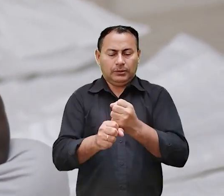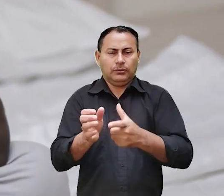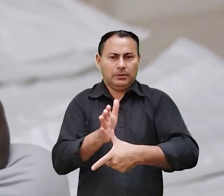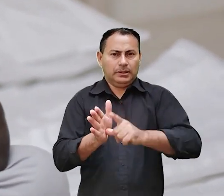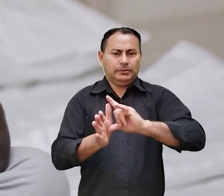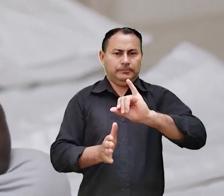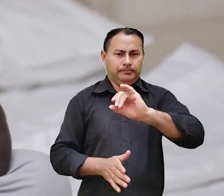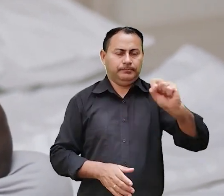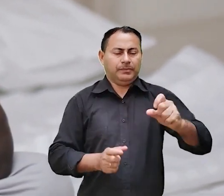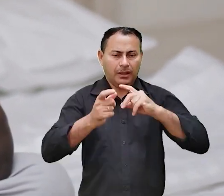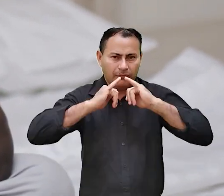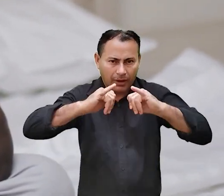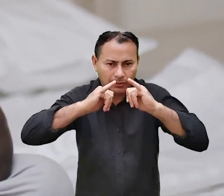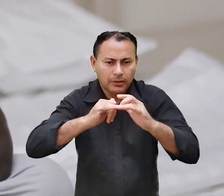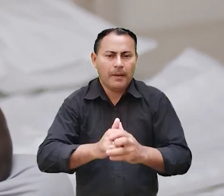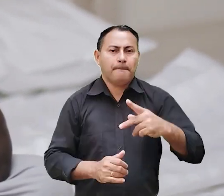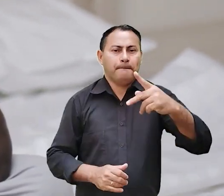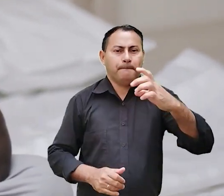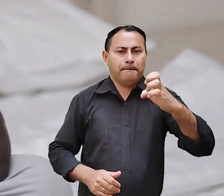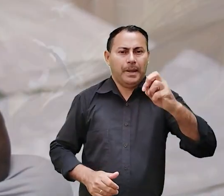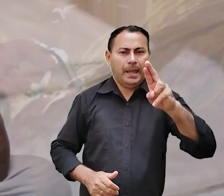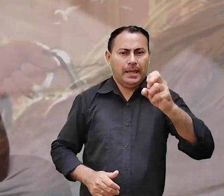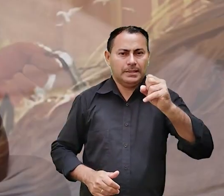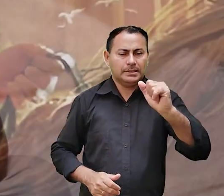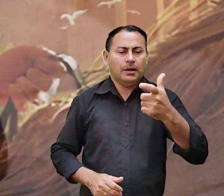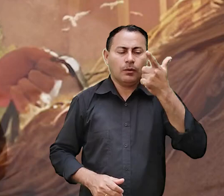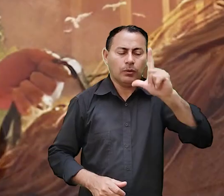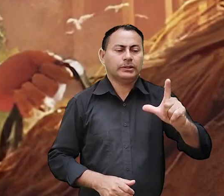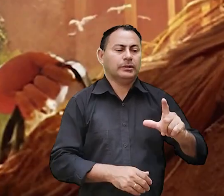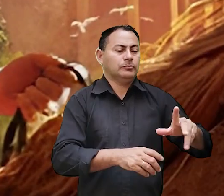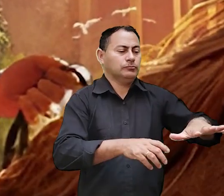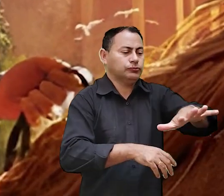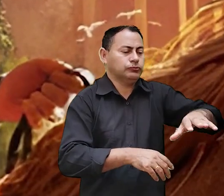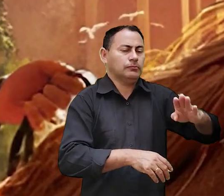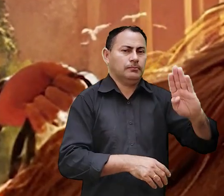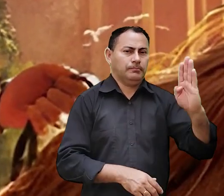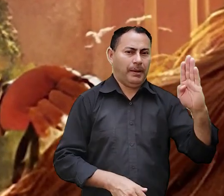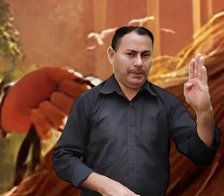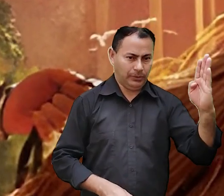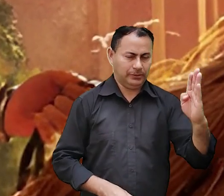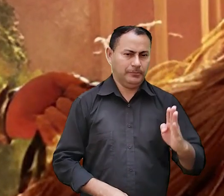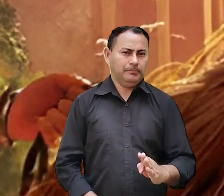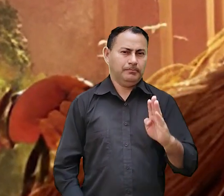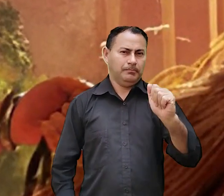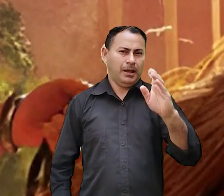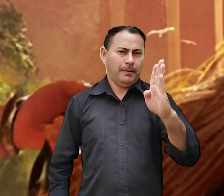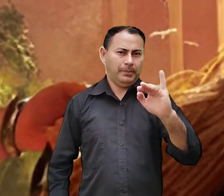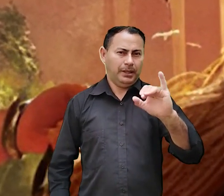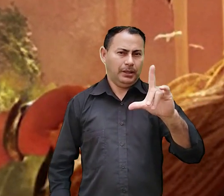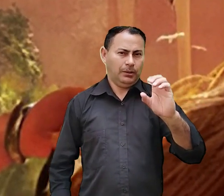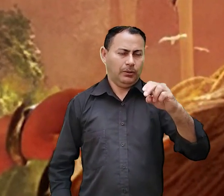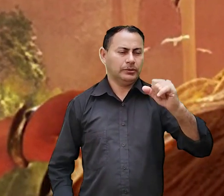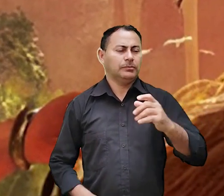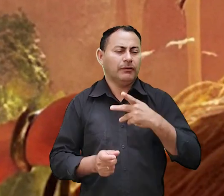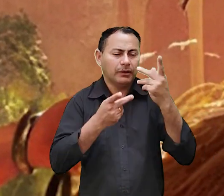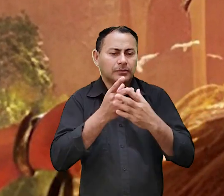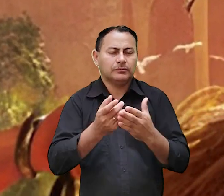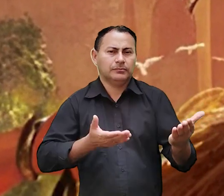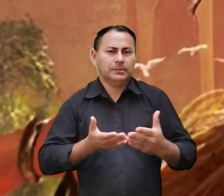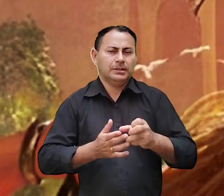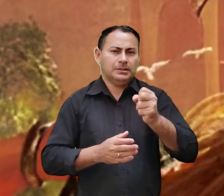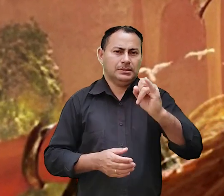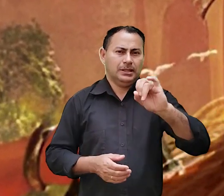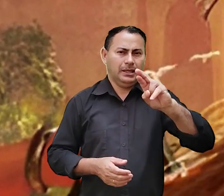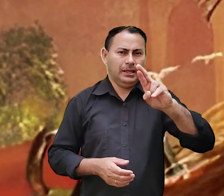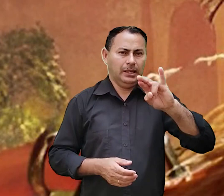Antes Isaías profetizou que a Pérsia conquistaria Babilônia ele até chamou o Imperador conquistador Pérsia